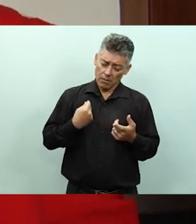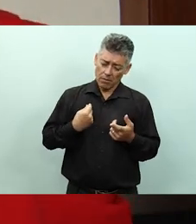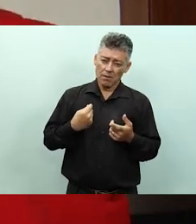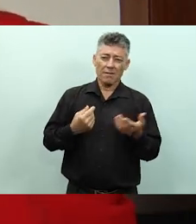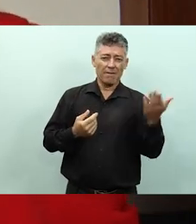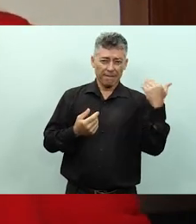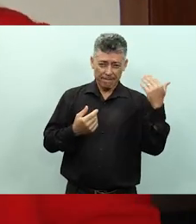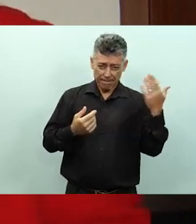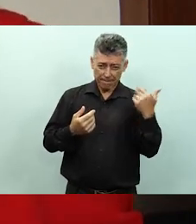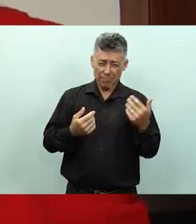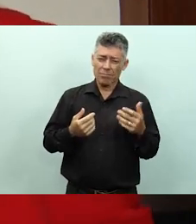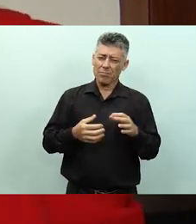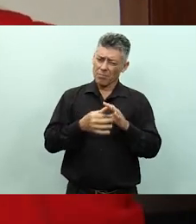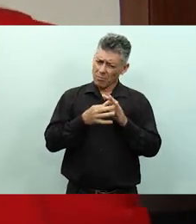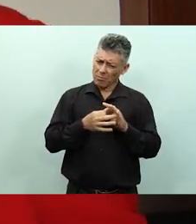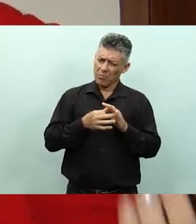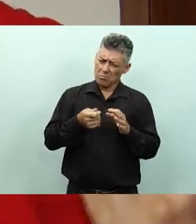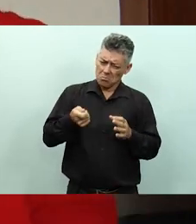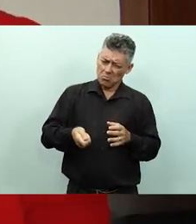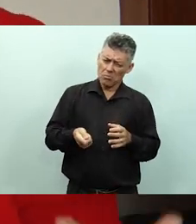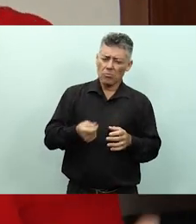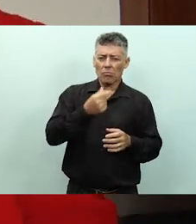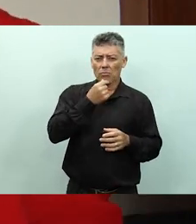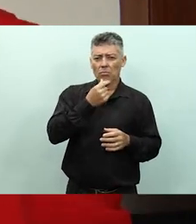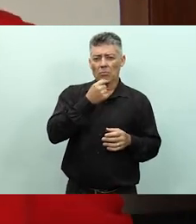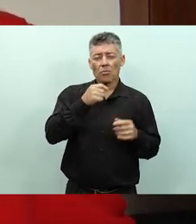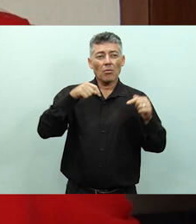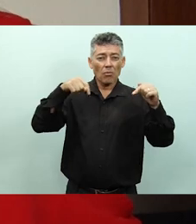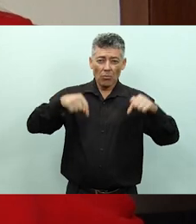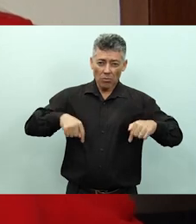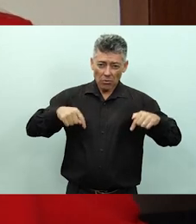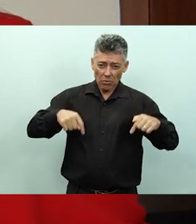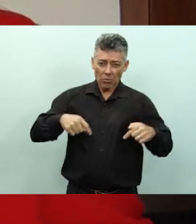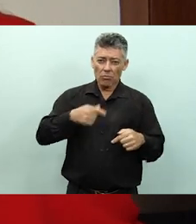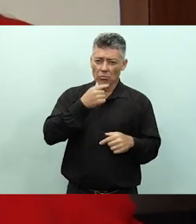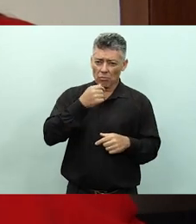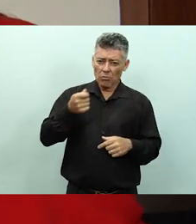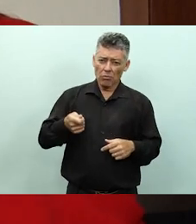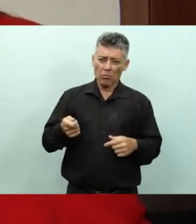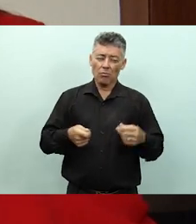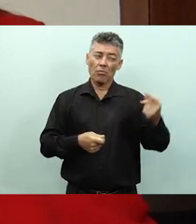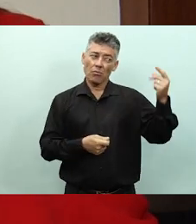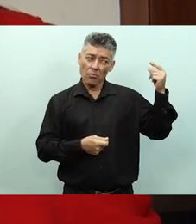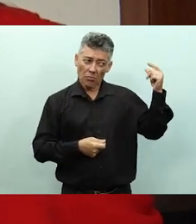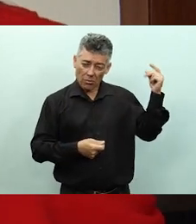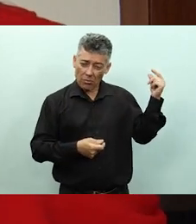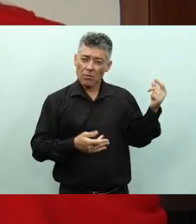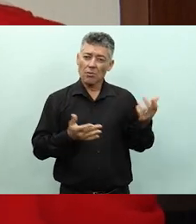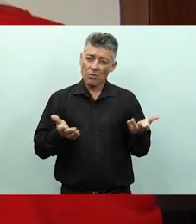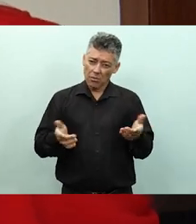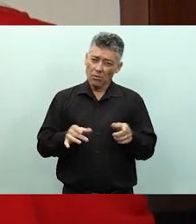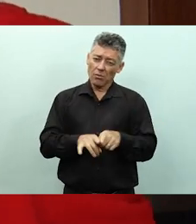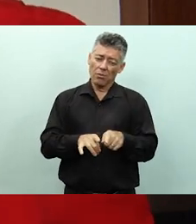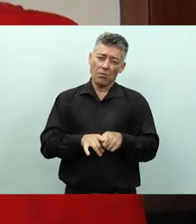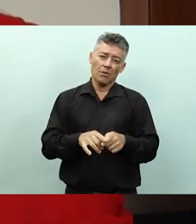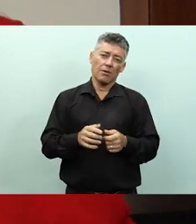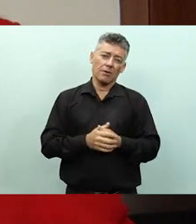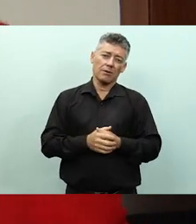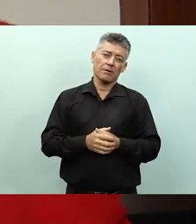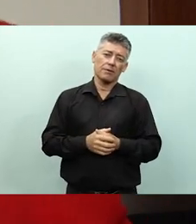sociedade daquela época ainda muito, muito machista. Olha, se hoje a sociedade ainda é machista, imagine naquela época, né? Mas